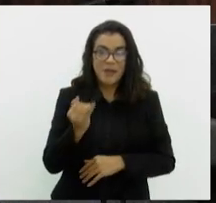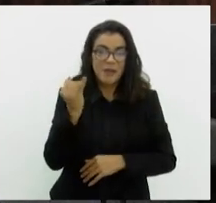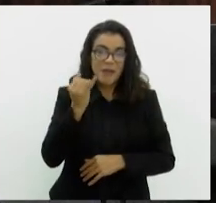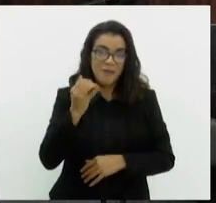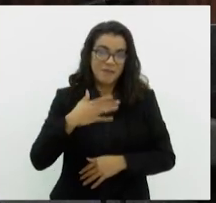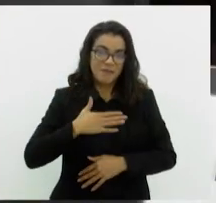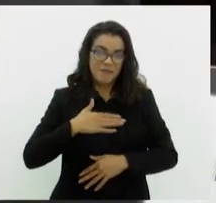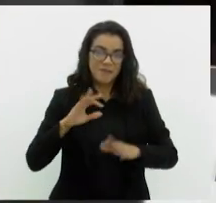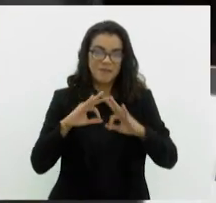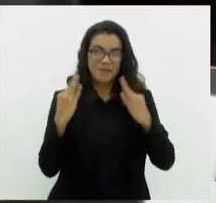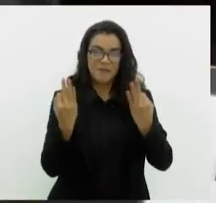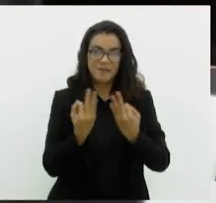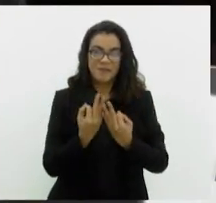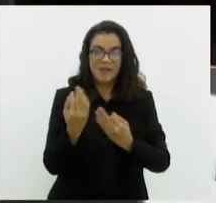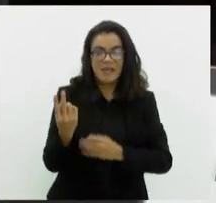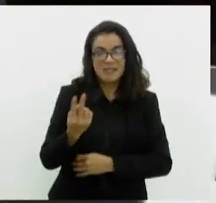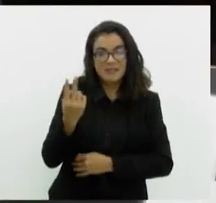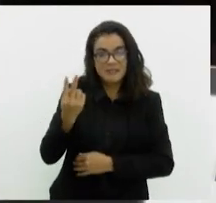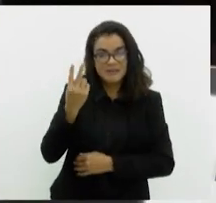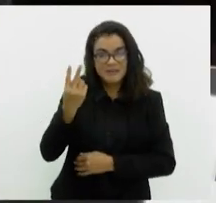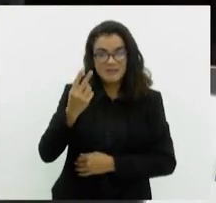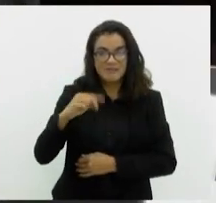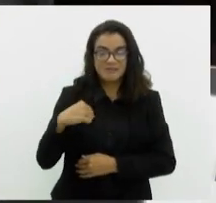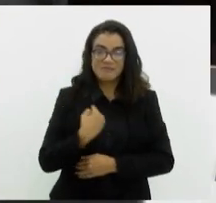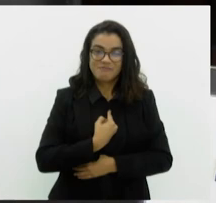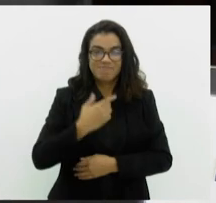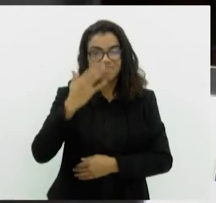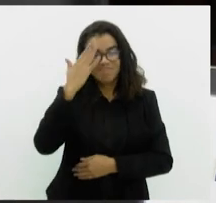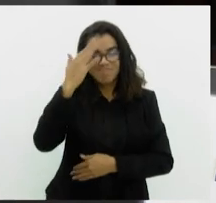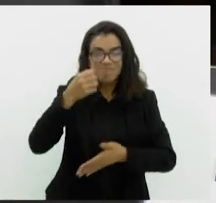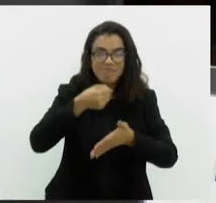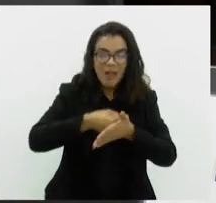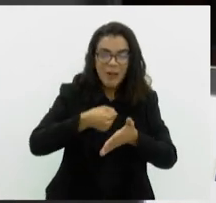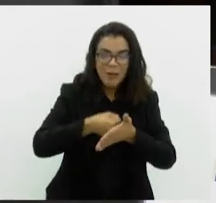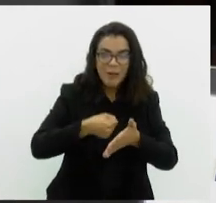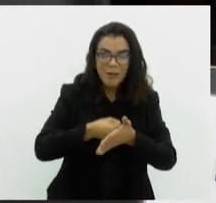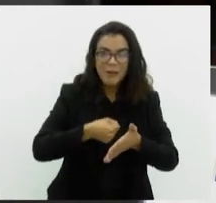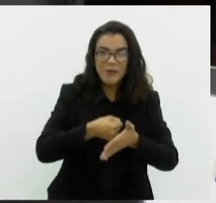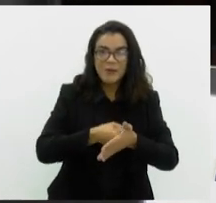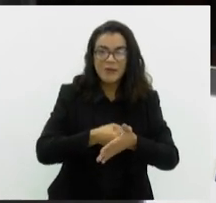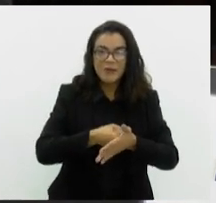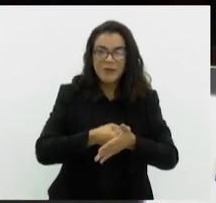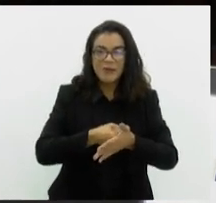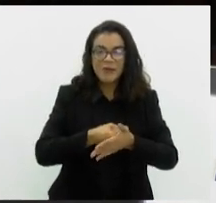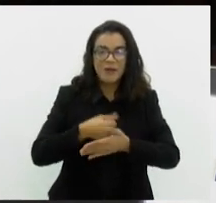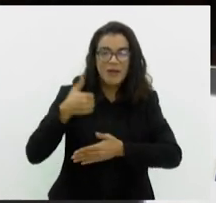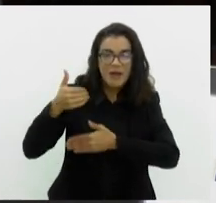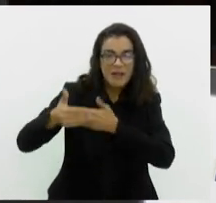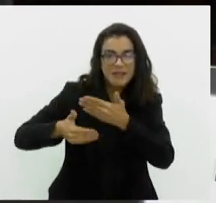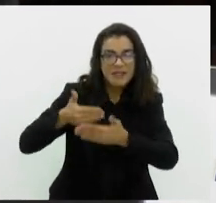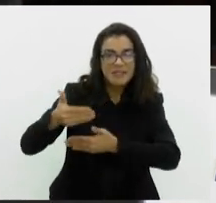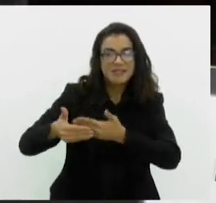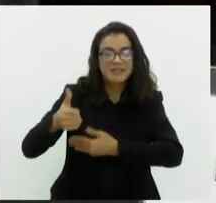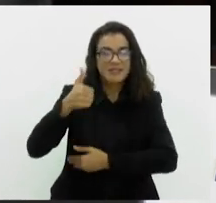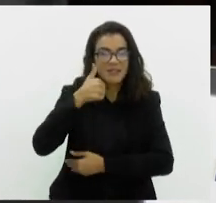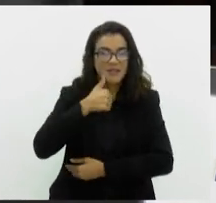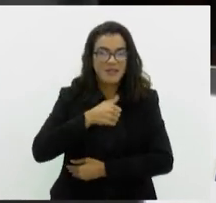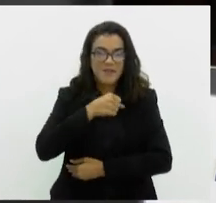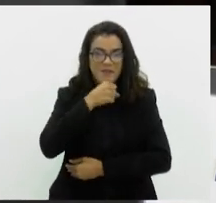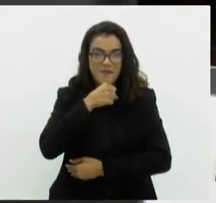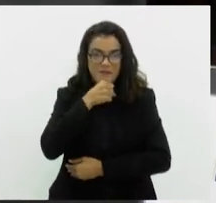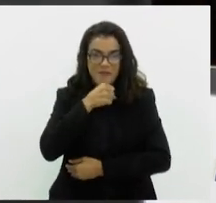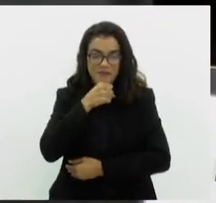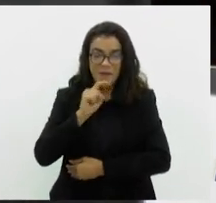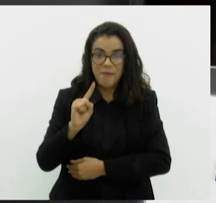nossa família ter esse reconhecimento. Só a gente sabe a luta que foi a trajetória da minha avó, né,